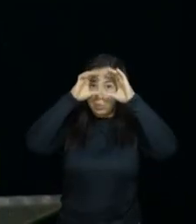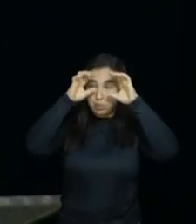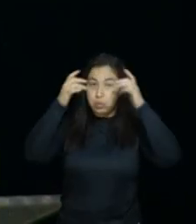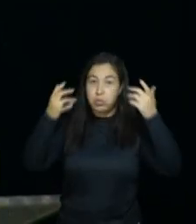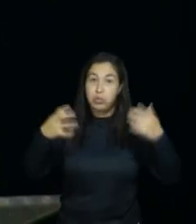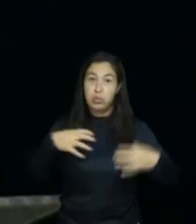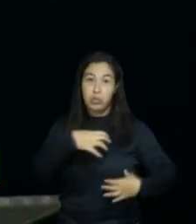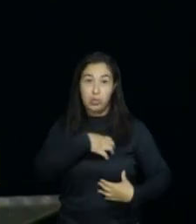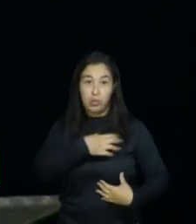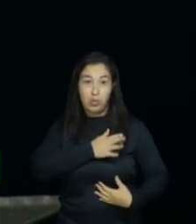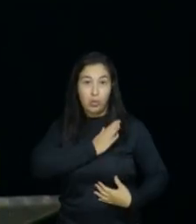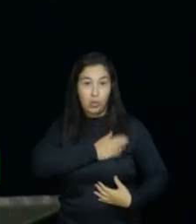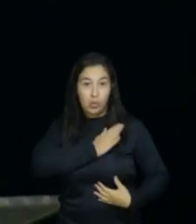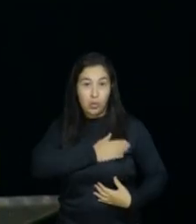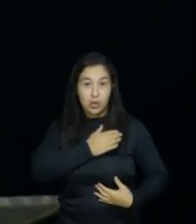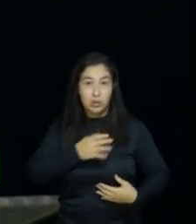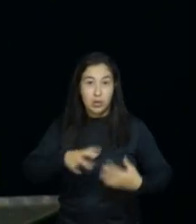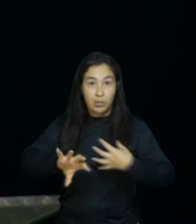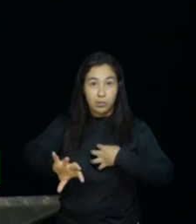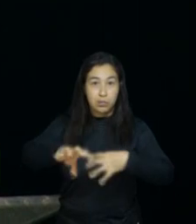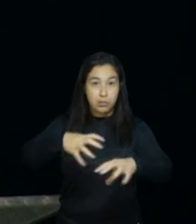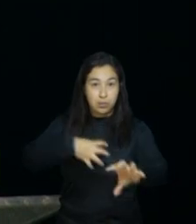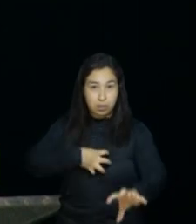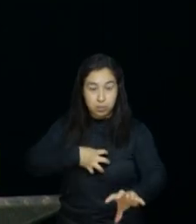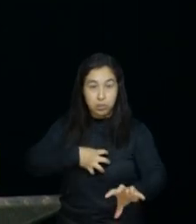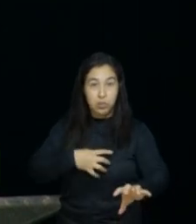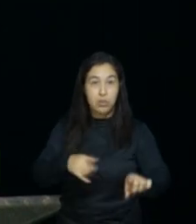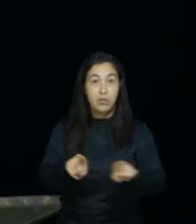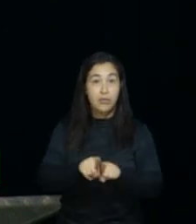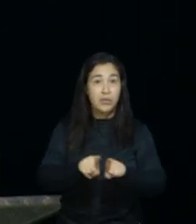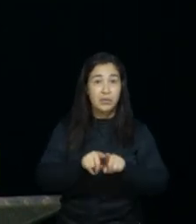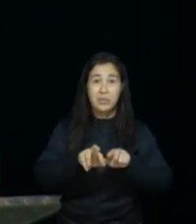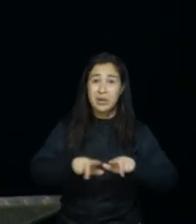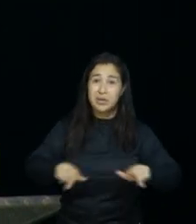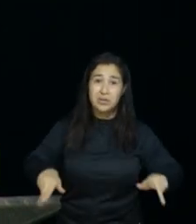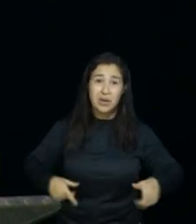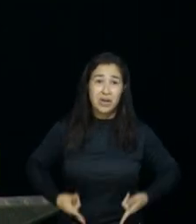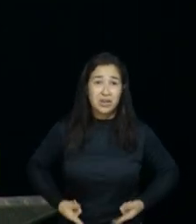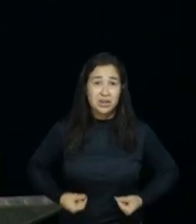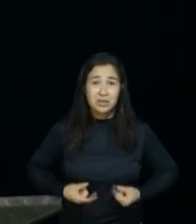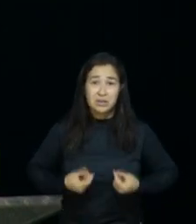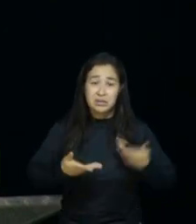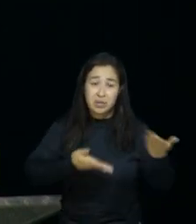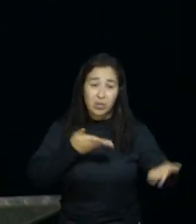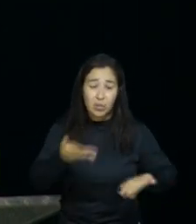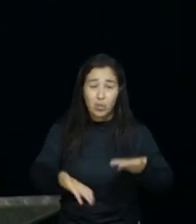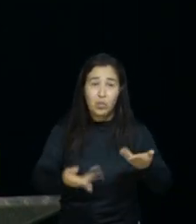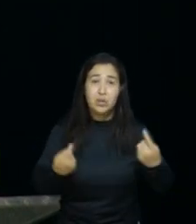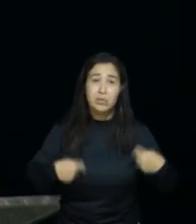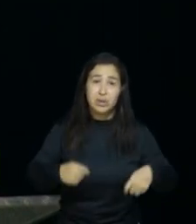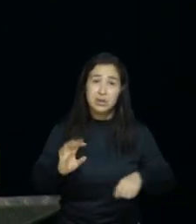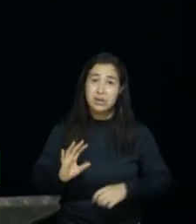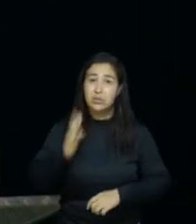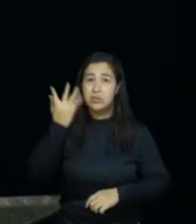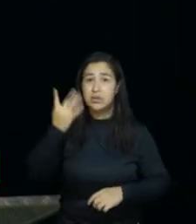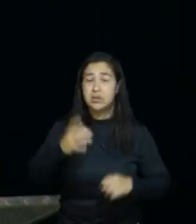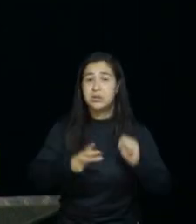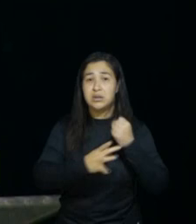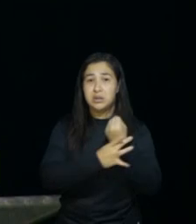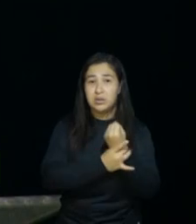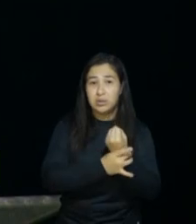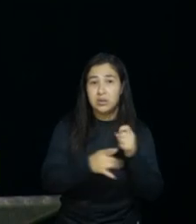cardiologia, transplantes e tantas outras que precisam continuar acontecendo com segurança e continuar